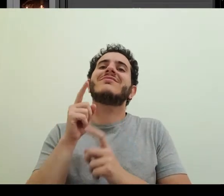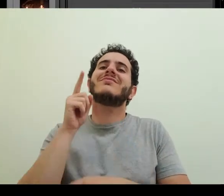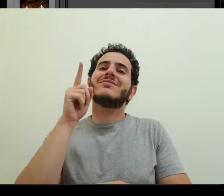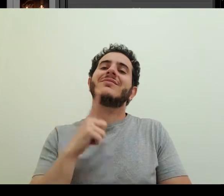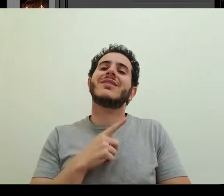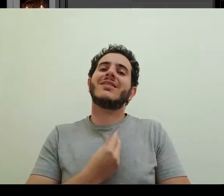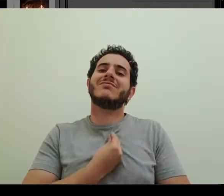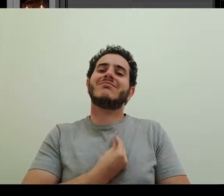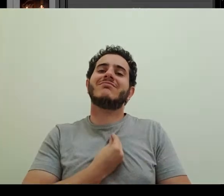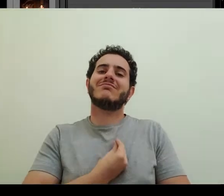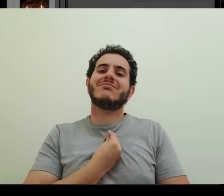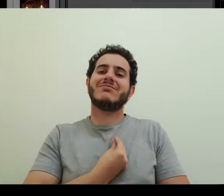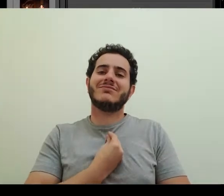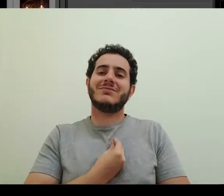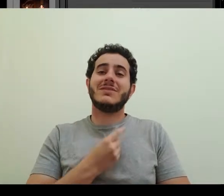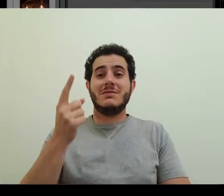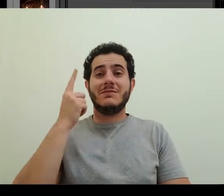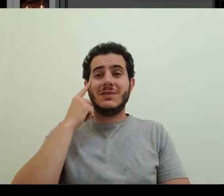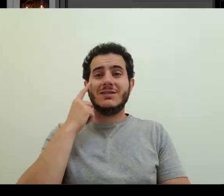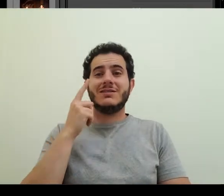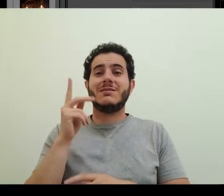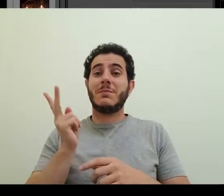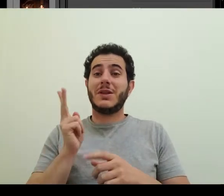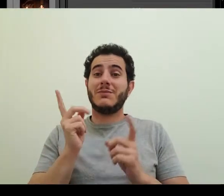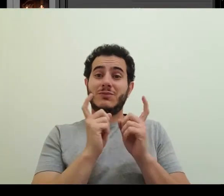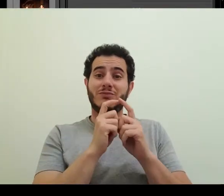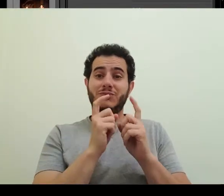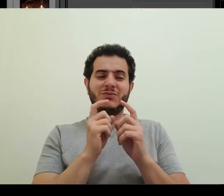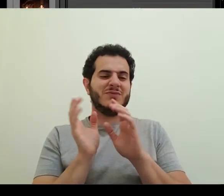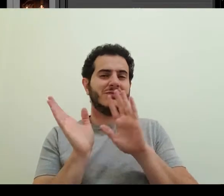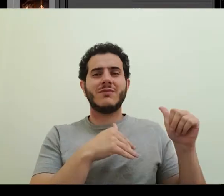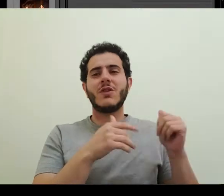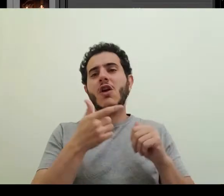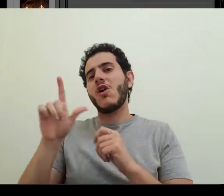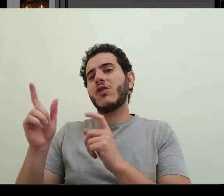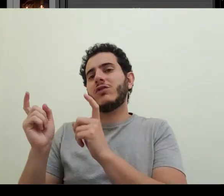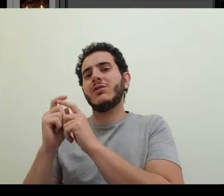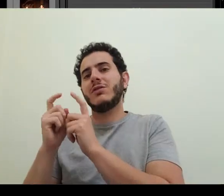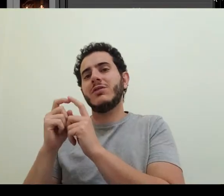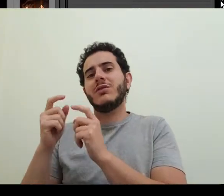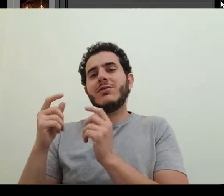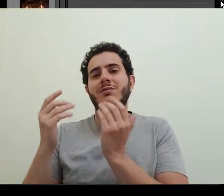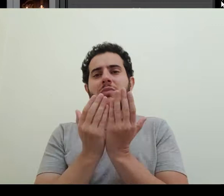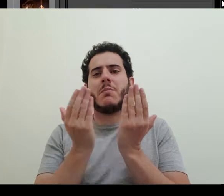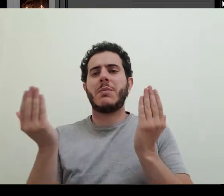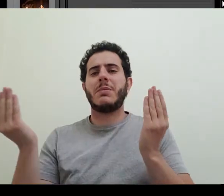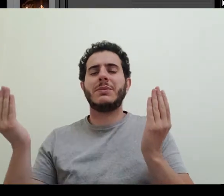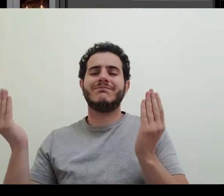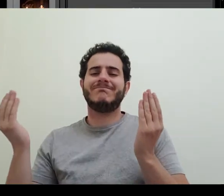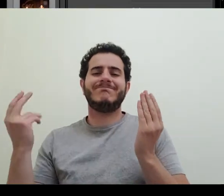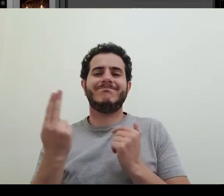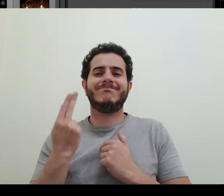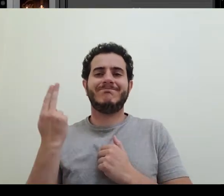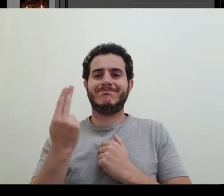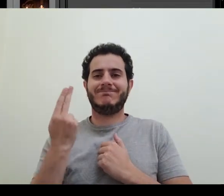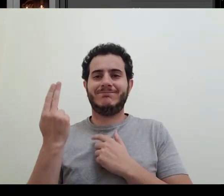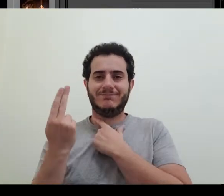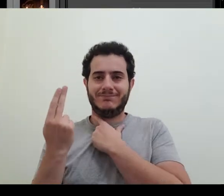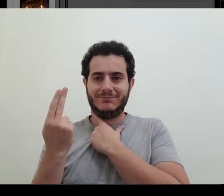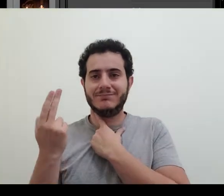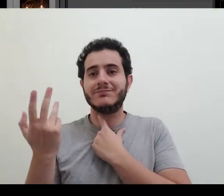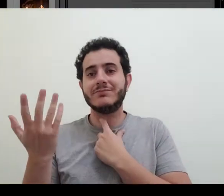essa janelona que a gente vê funcionando aqui, com todos os módulos, né, que depois a gente vai conversar, com seus painéis, suas